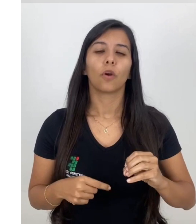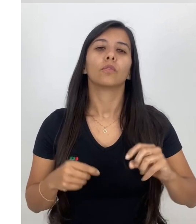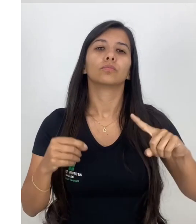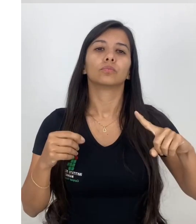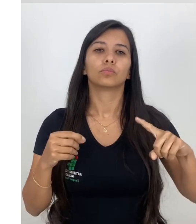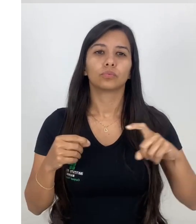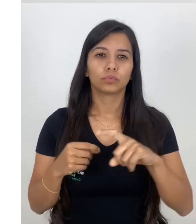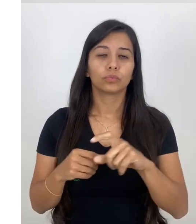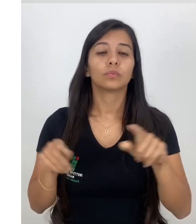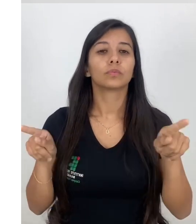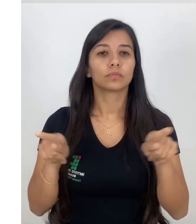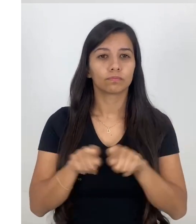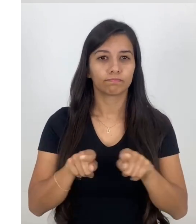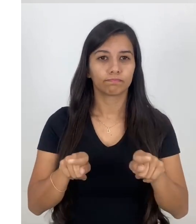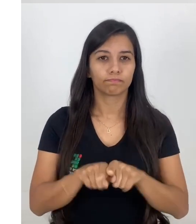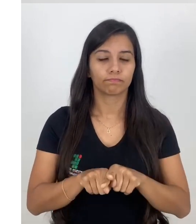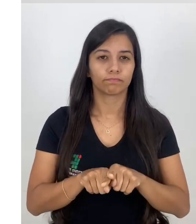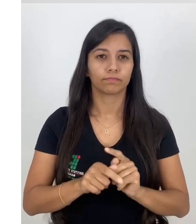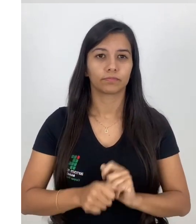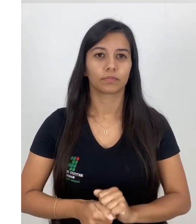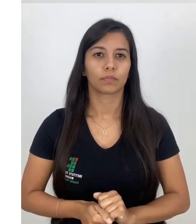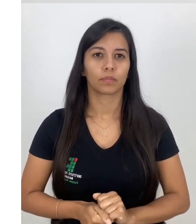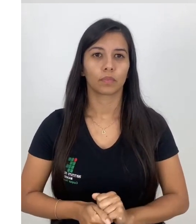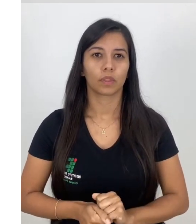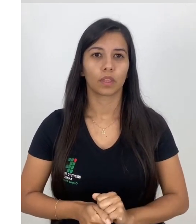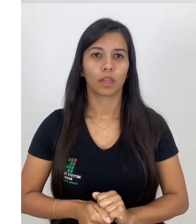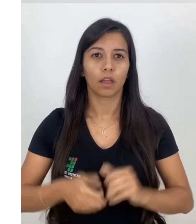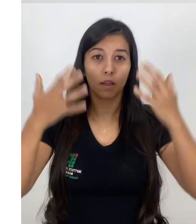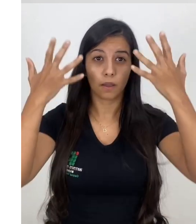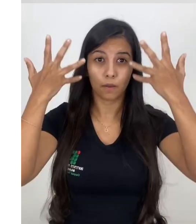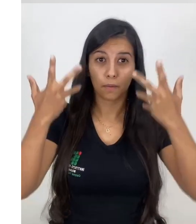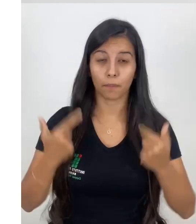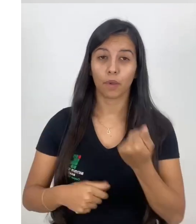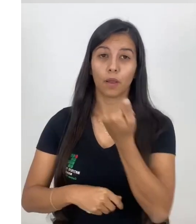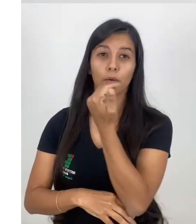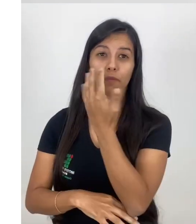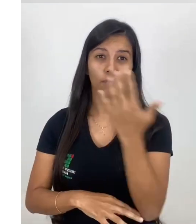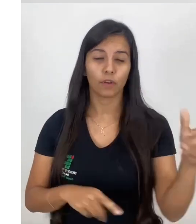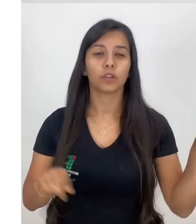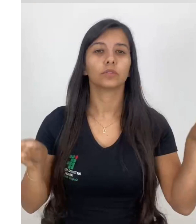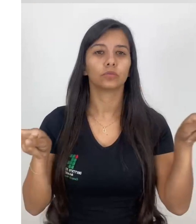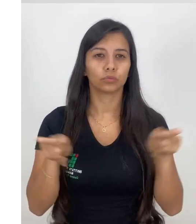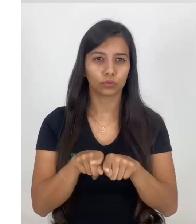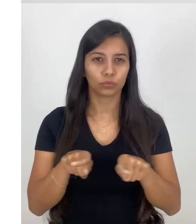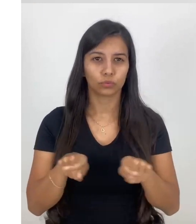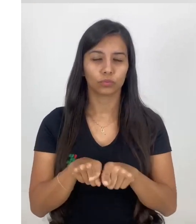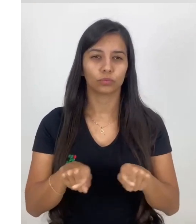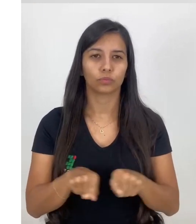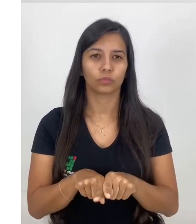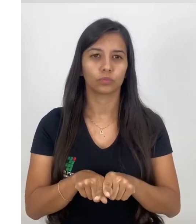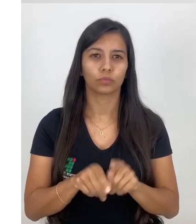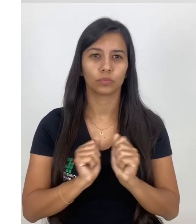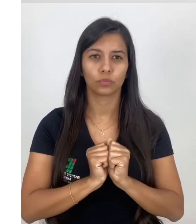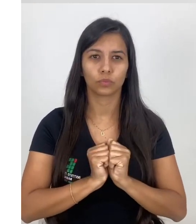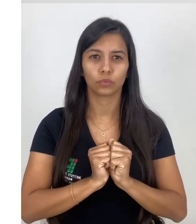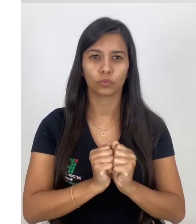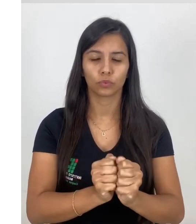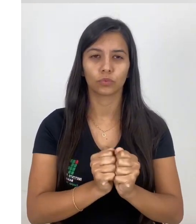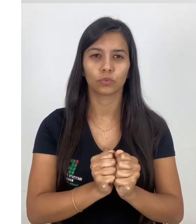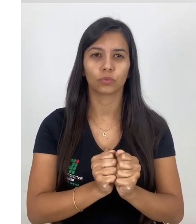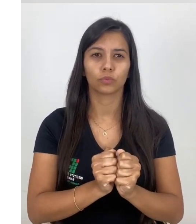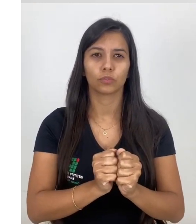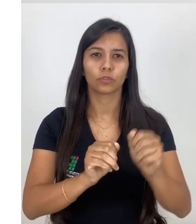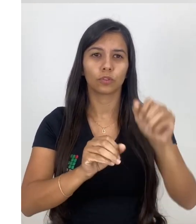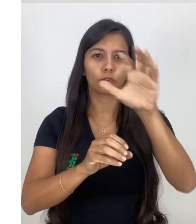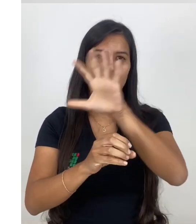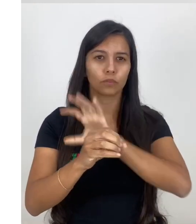tanto masculinas quanto femininas. Não é exclusivo dos animais, né? As plantas elas também